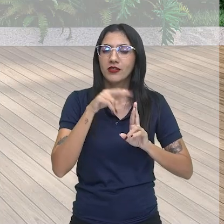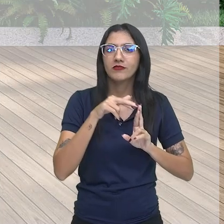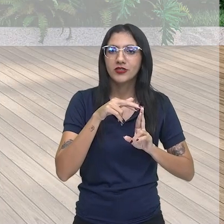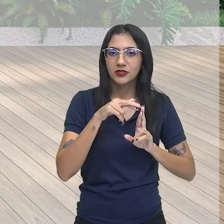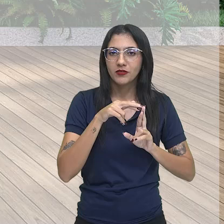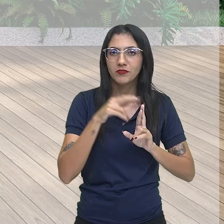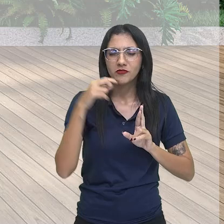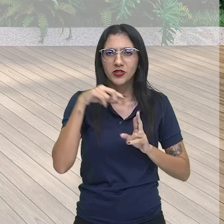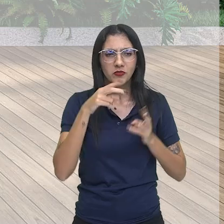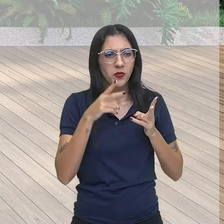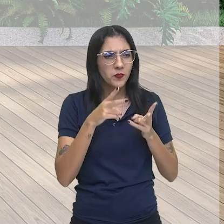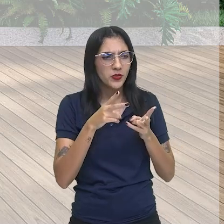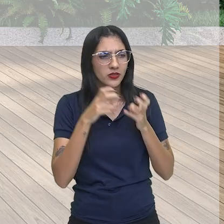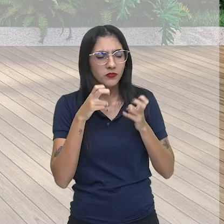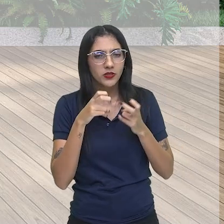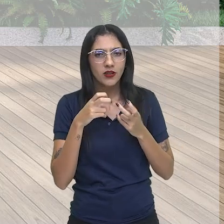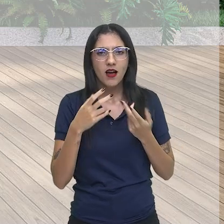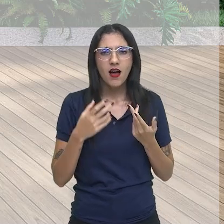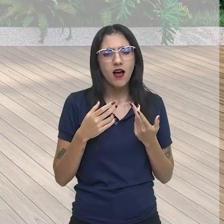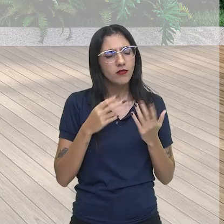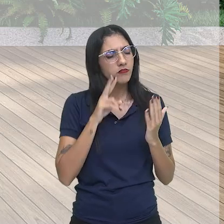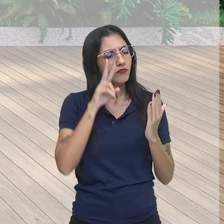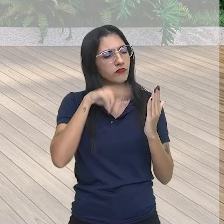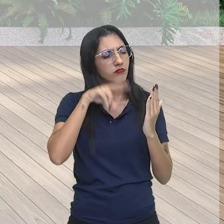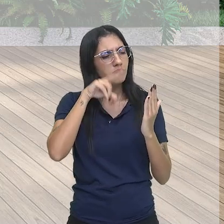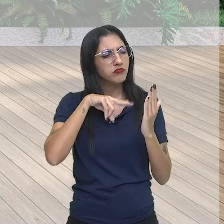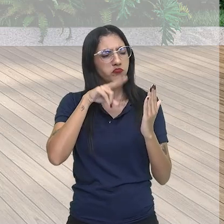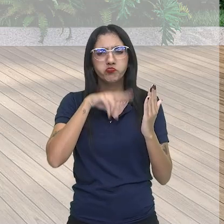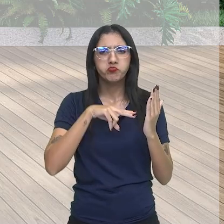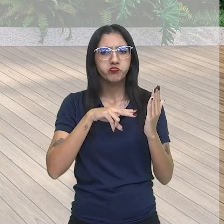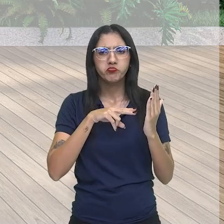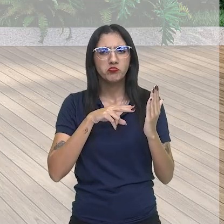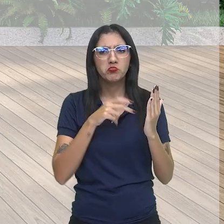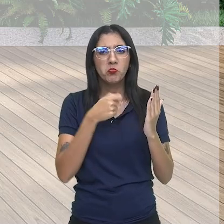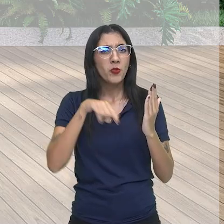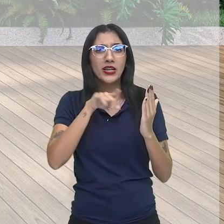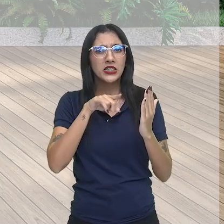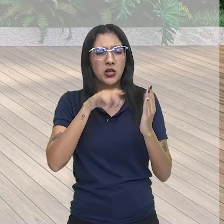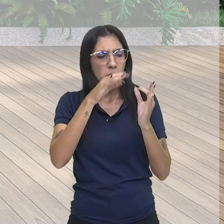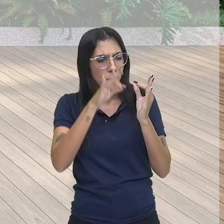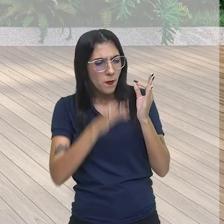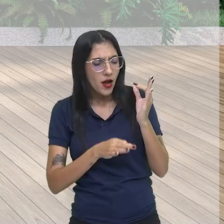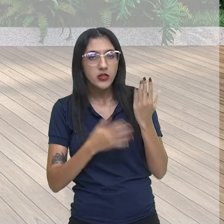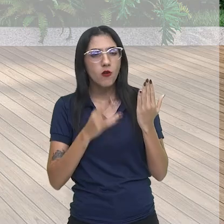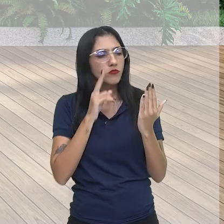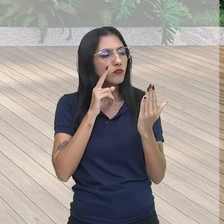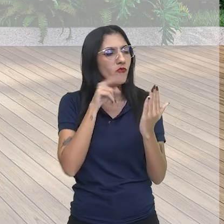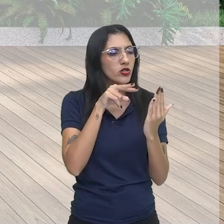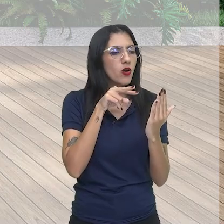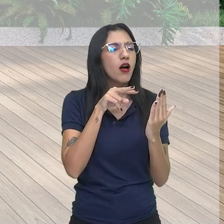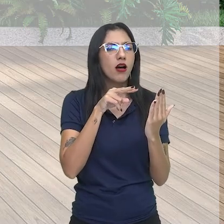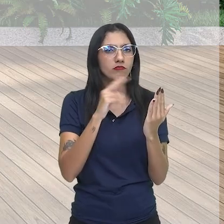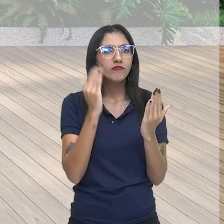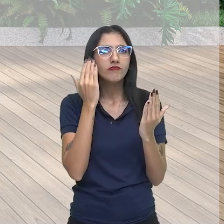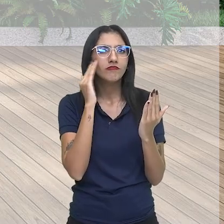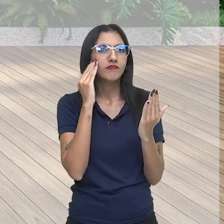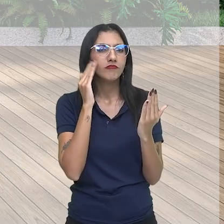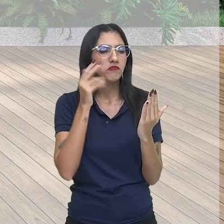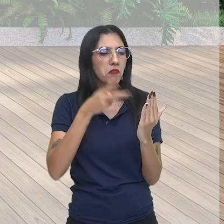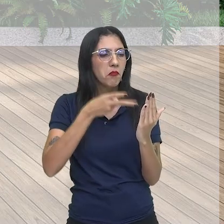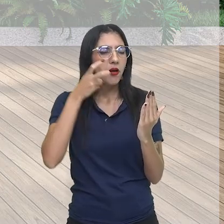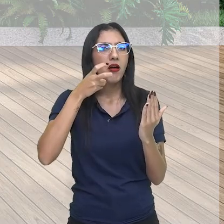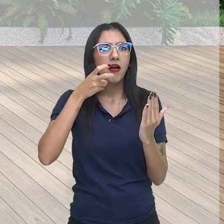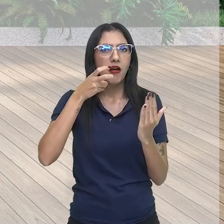ver só, né, e olha para o texto, nem lê, você já sabe, né, já pode